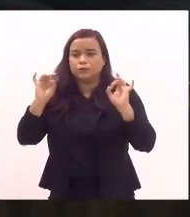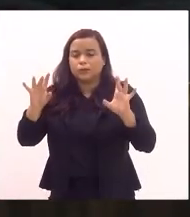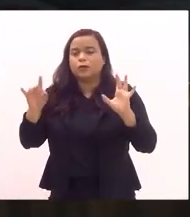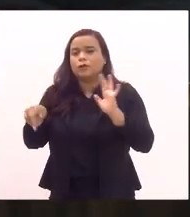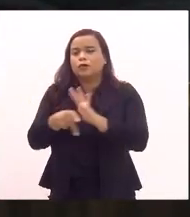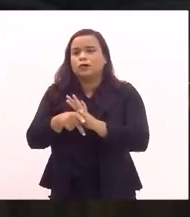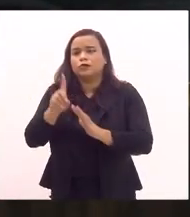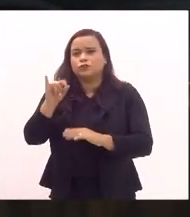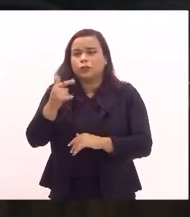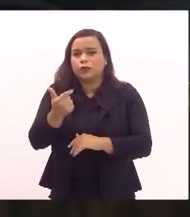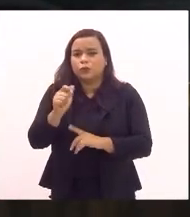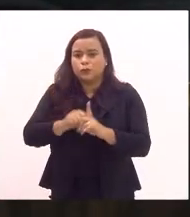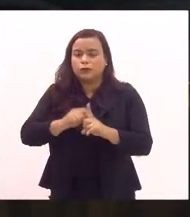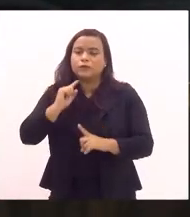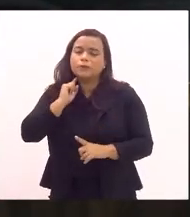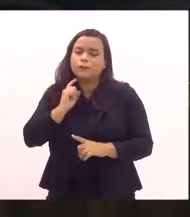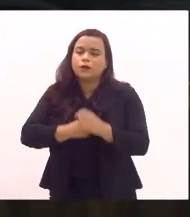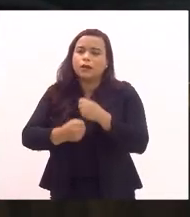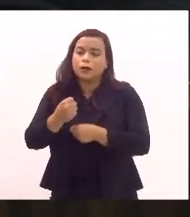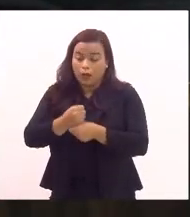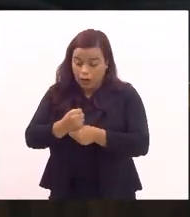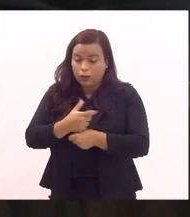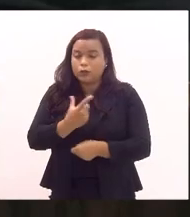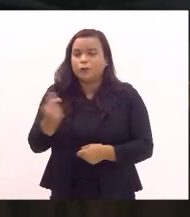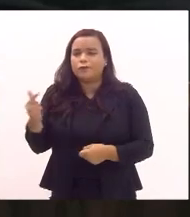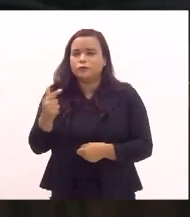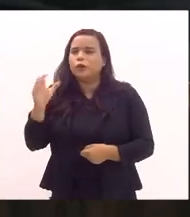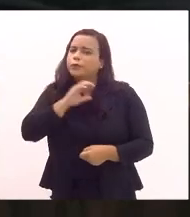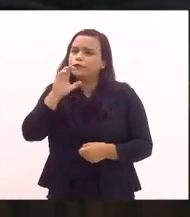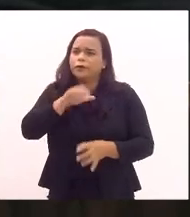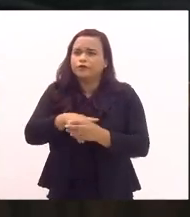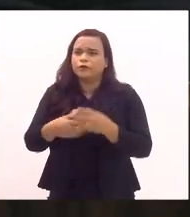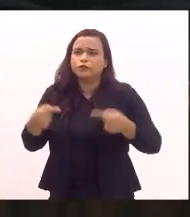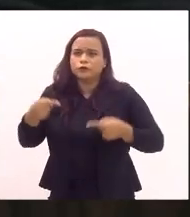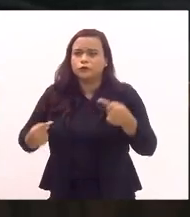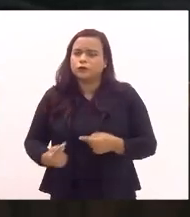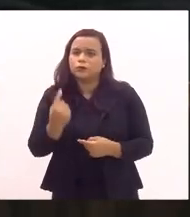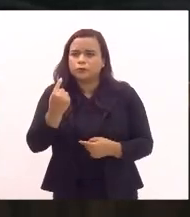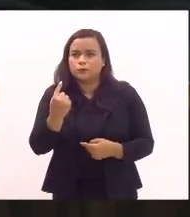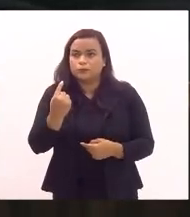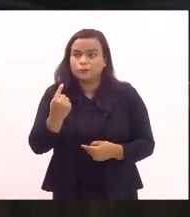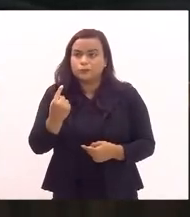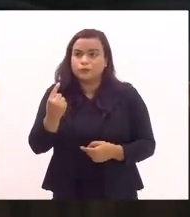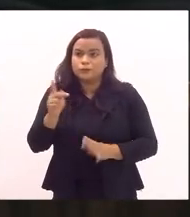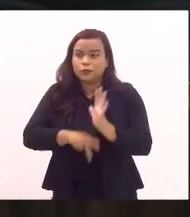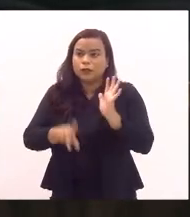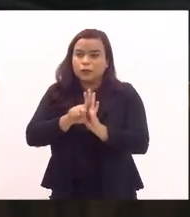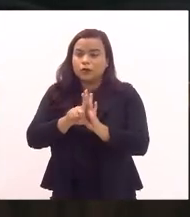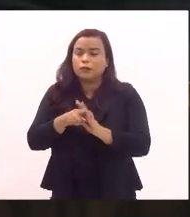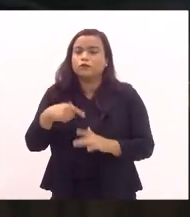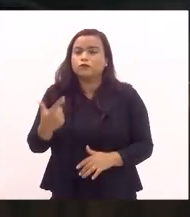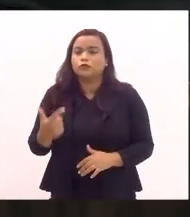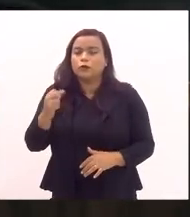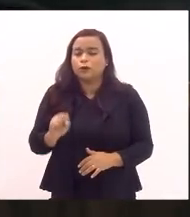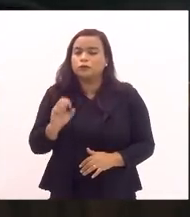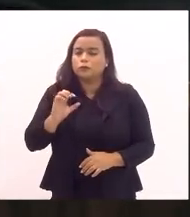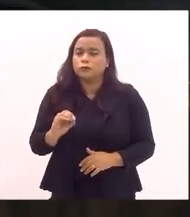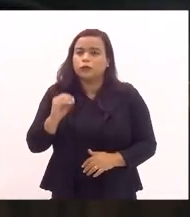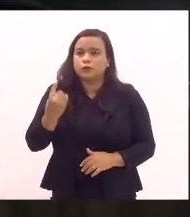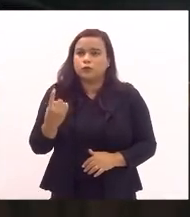doze de maio de 2022 em regime de urgência em votação em primeira discussão A única projeto de lei